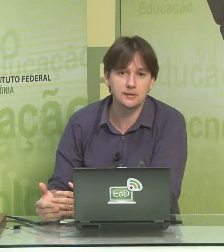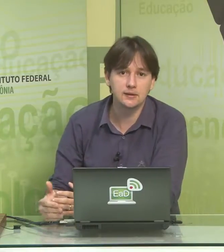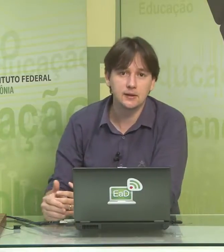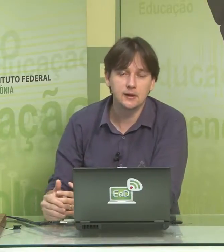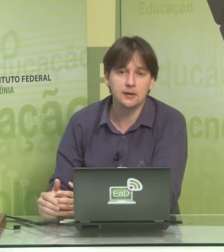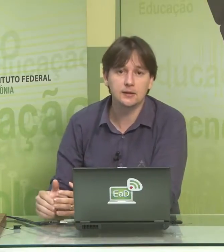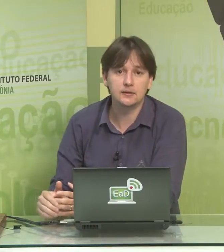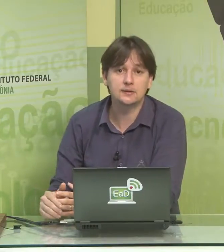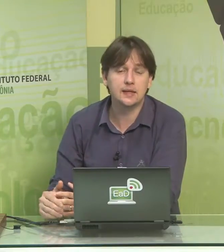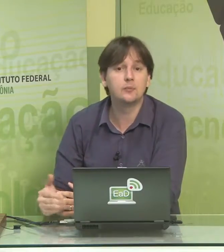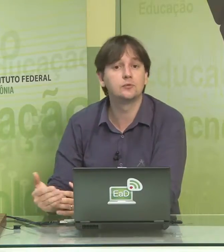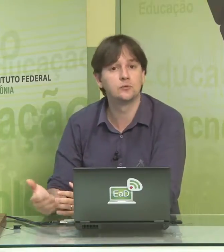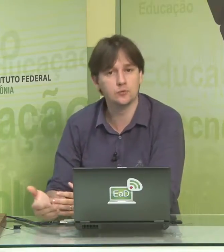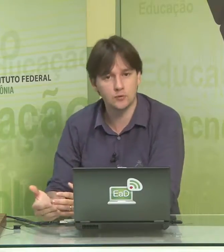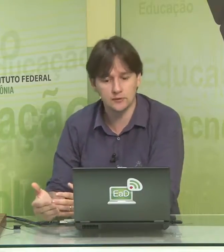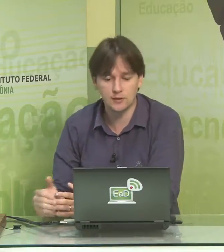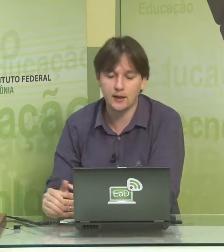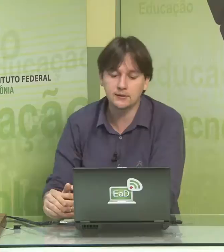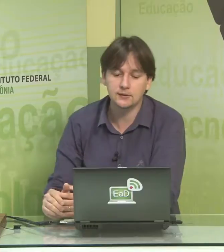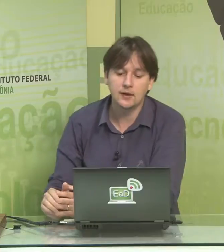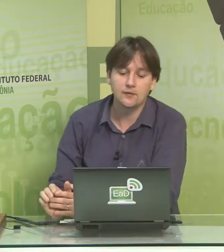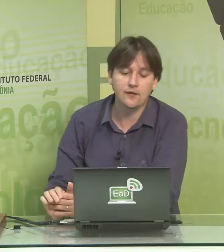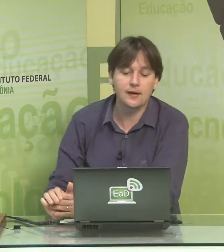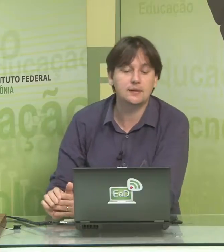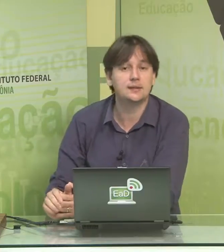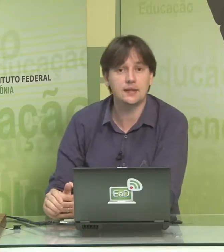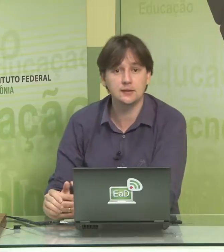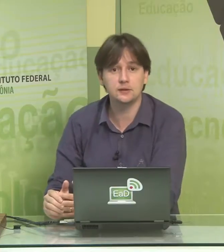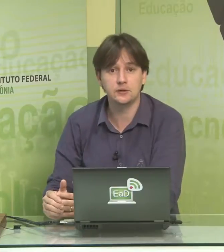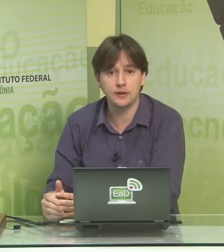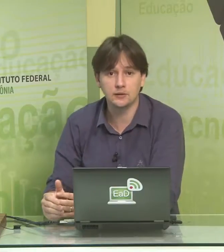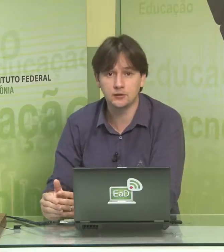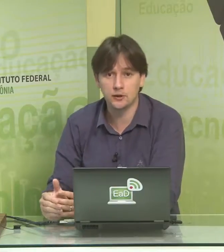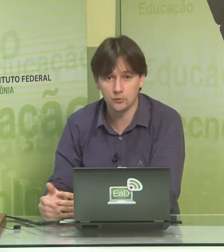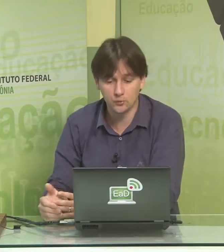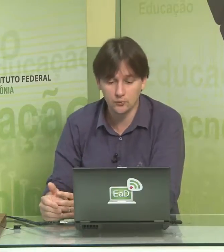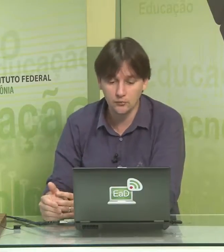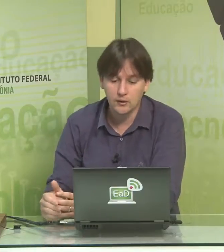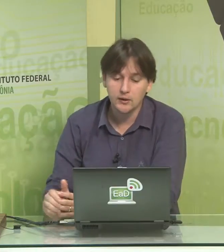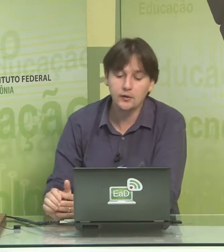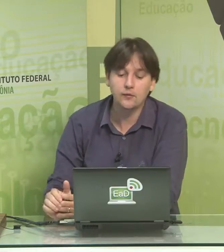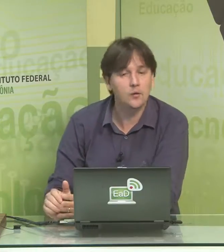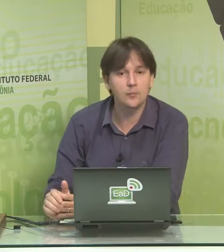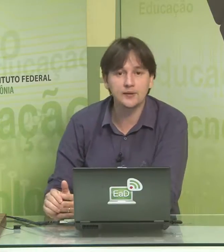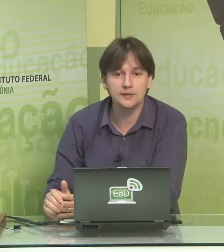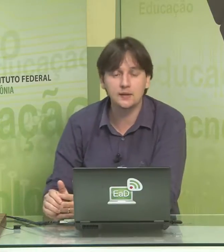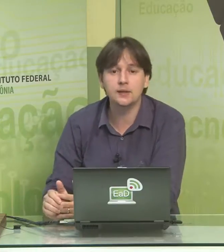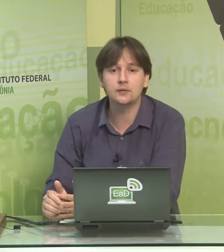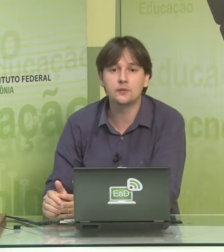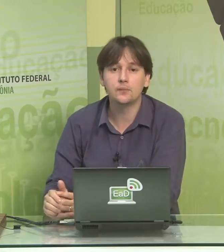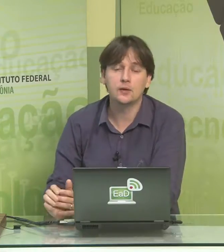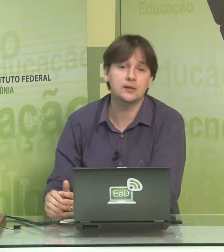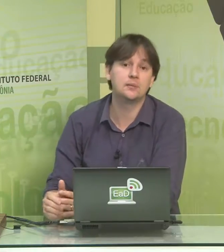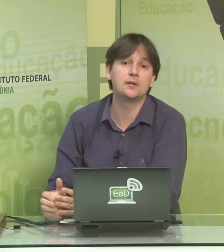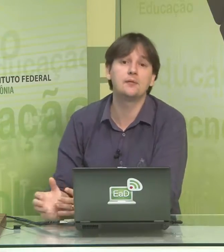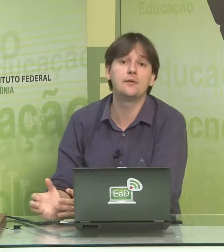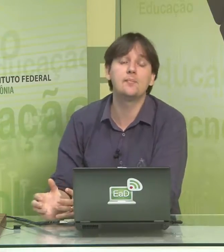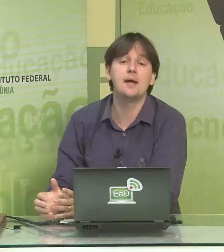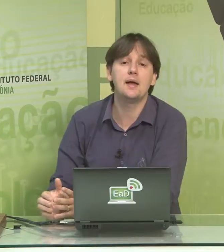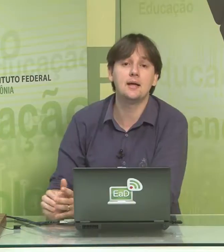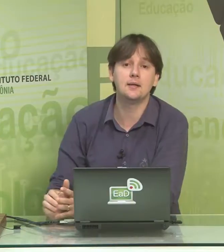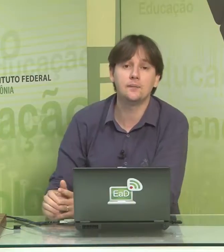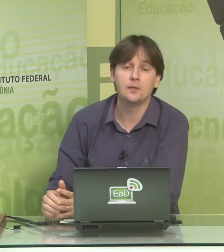ferramentas que temos no nosso slide, fala da taxa interna de retorno e o valor presente líquido, que é